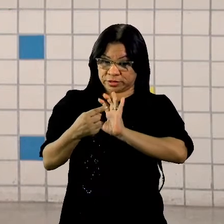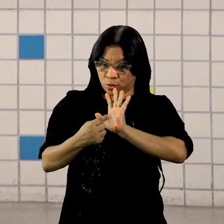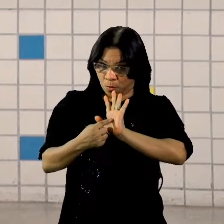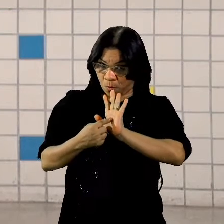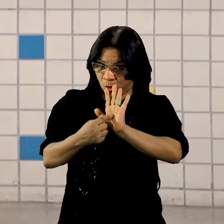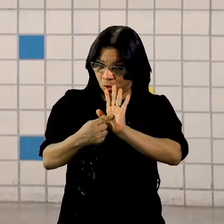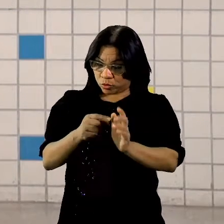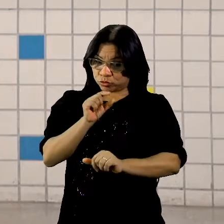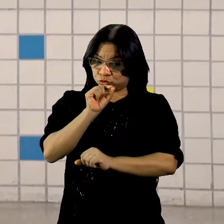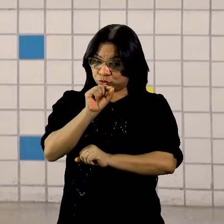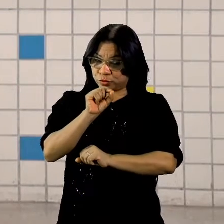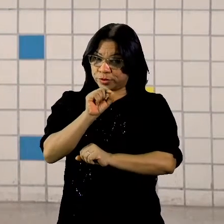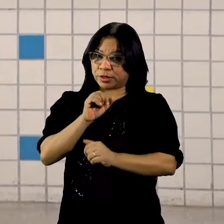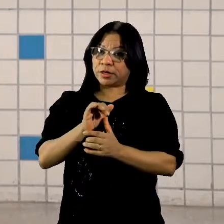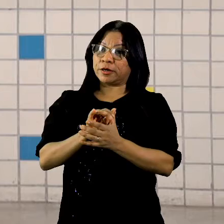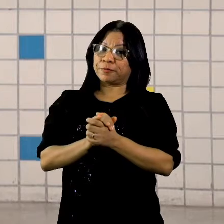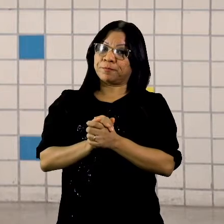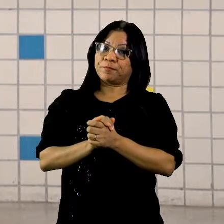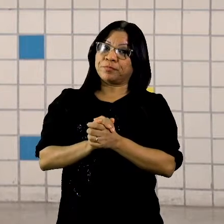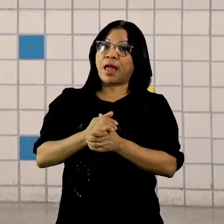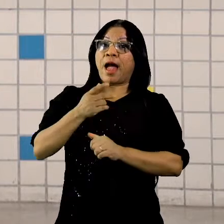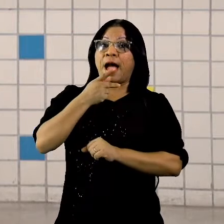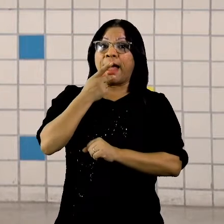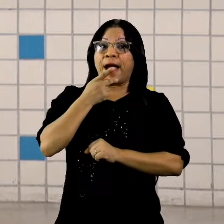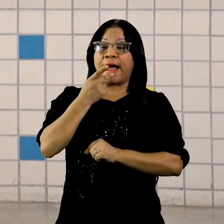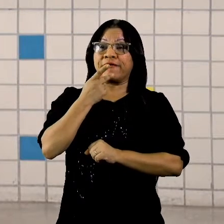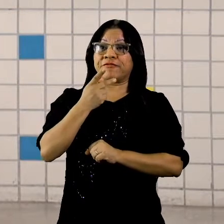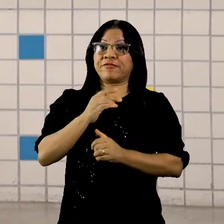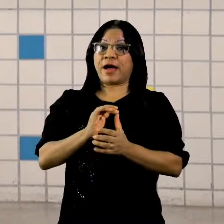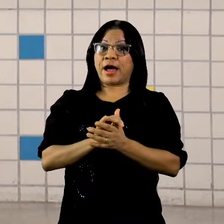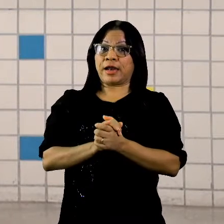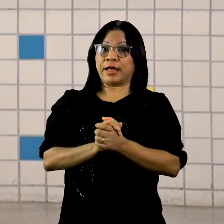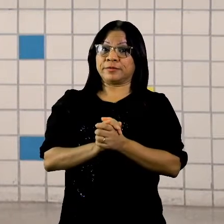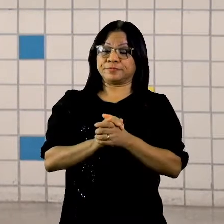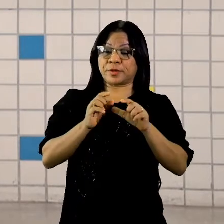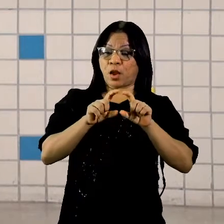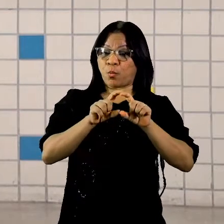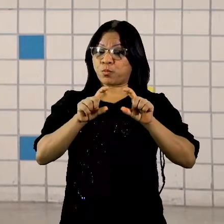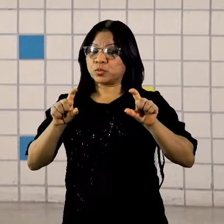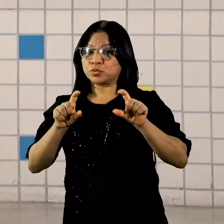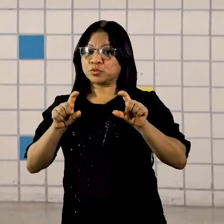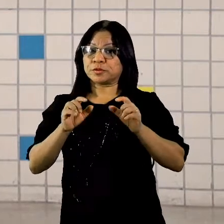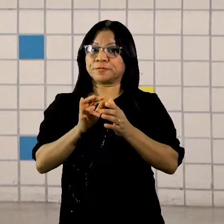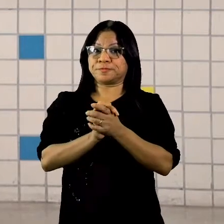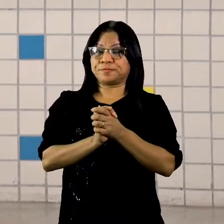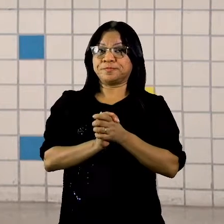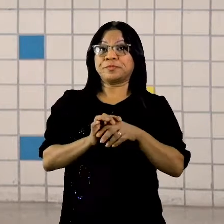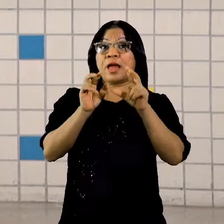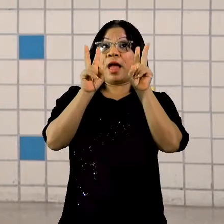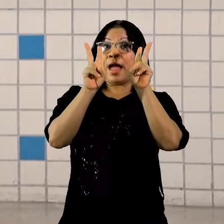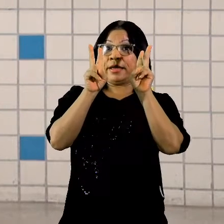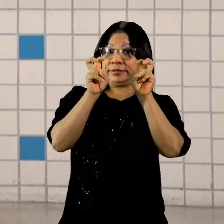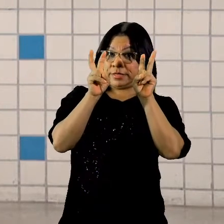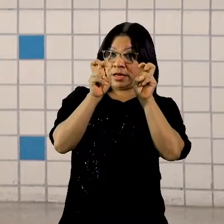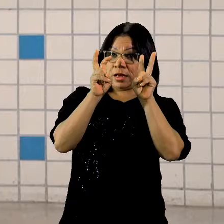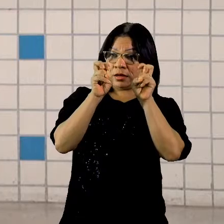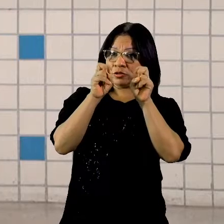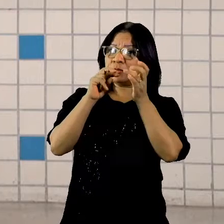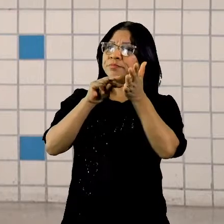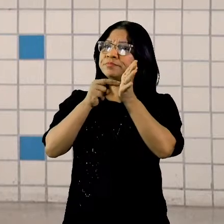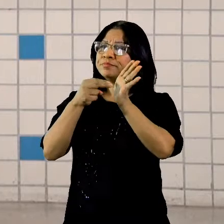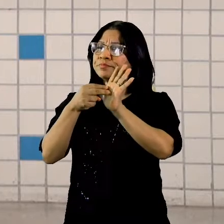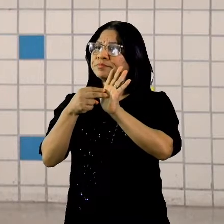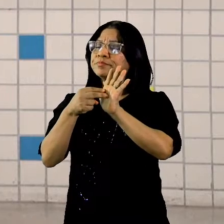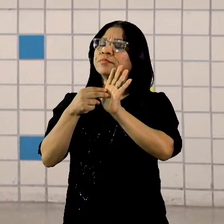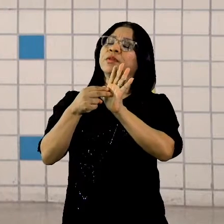discurso direto, que é a fala de uma personagem. E as aspas? As aspas servem para indicar palavras no texto que